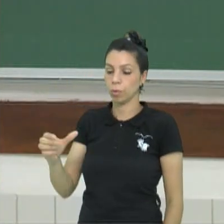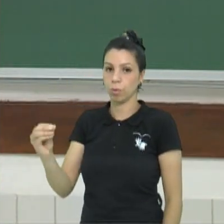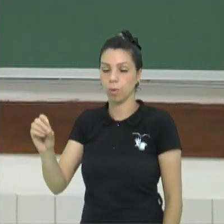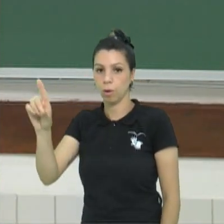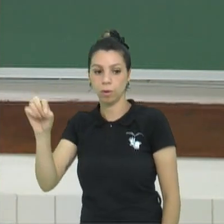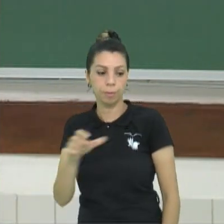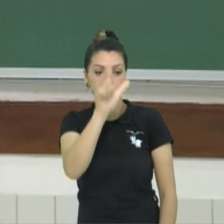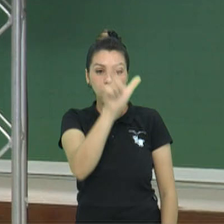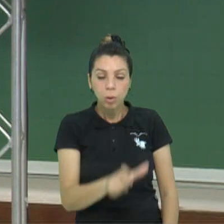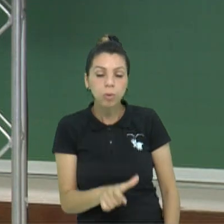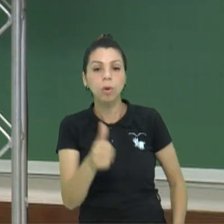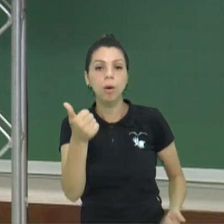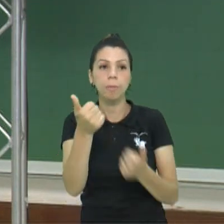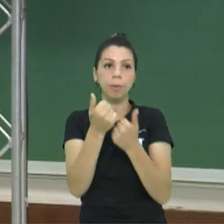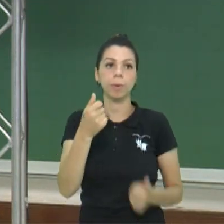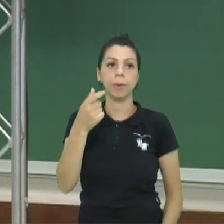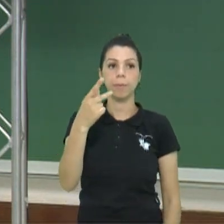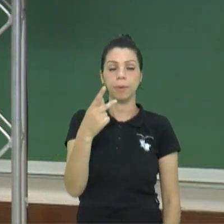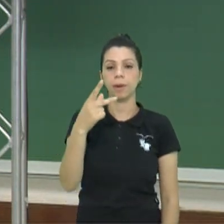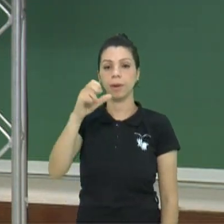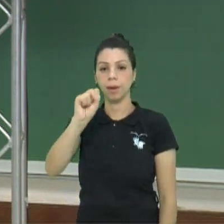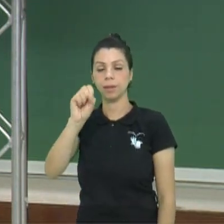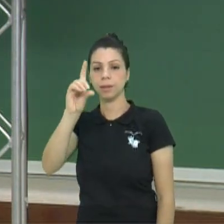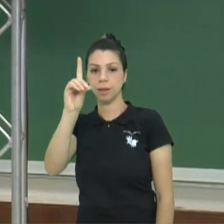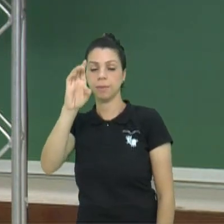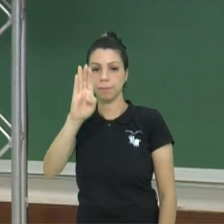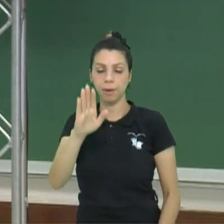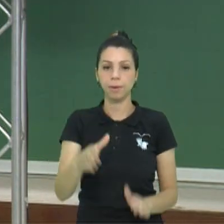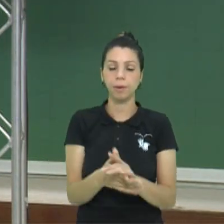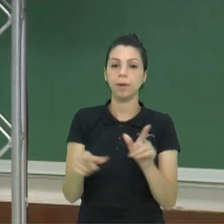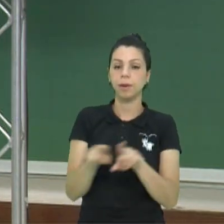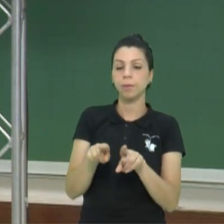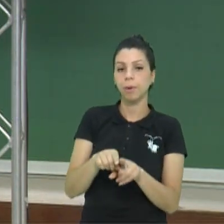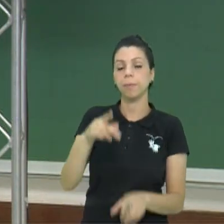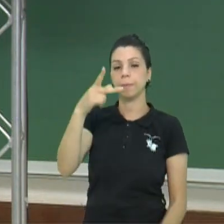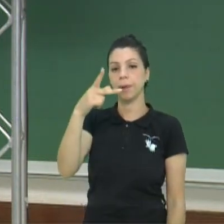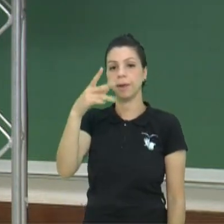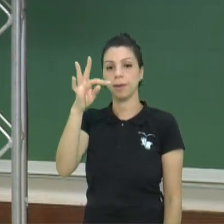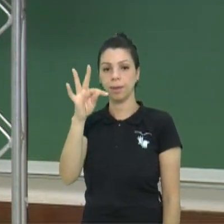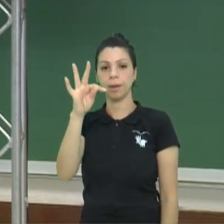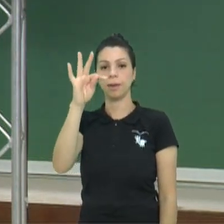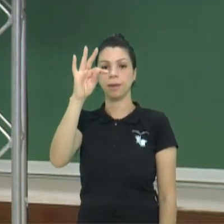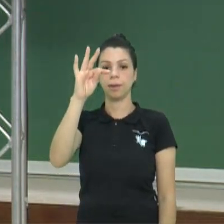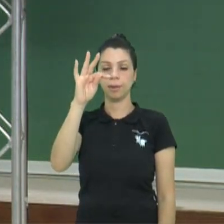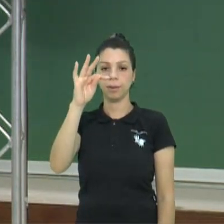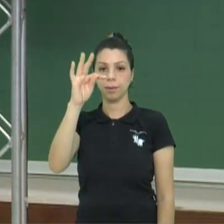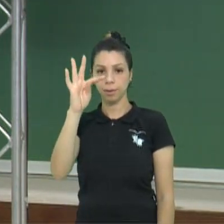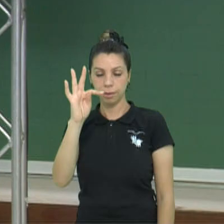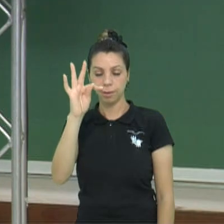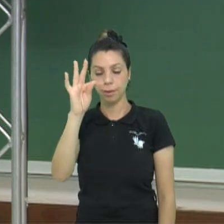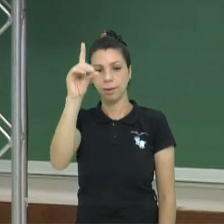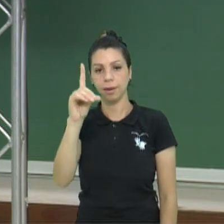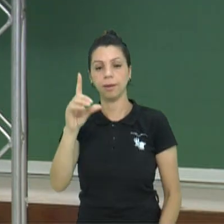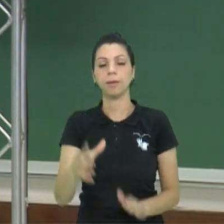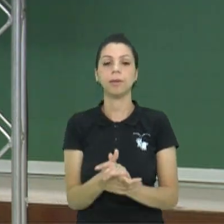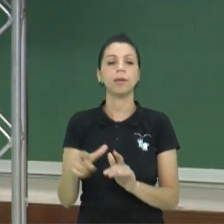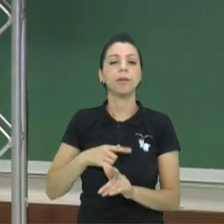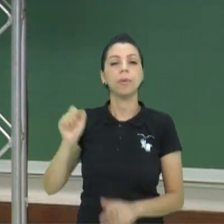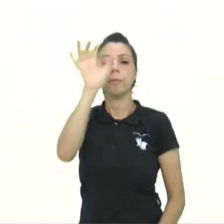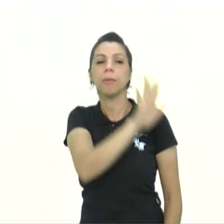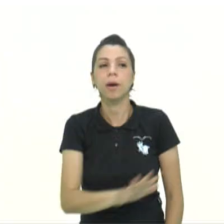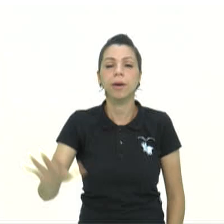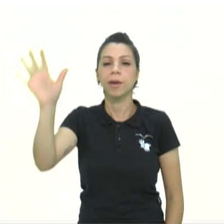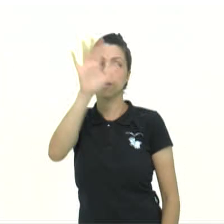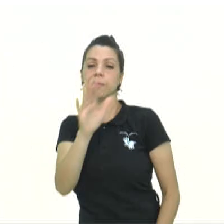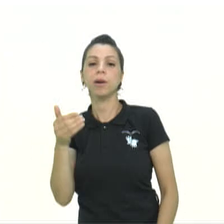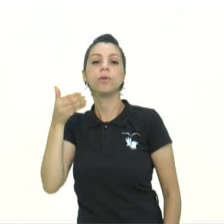do PSDB, do candidato Mário Covas, e do PDT, do candidato Leonel Brizola. Aqui, inclusive, você tem uma imagem de um